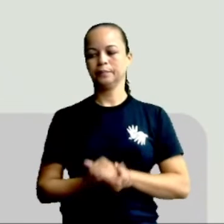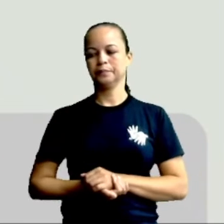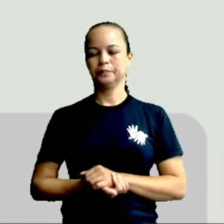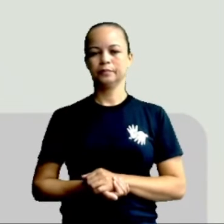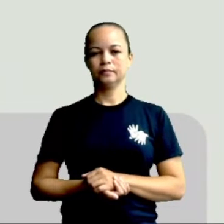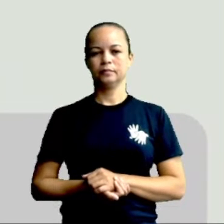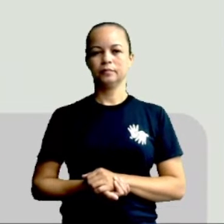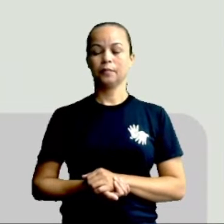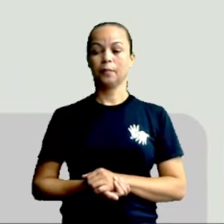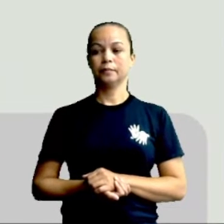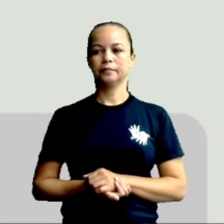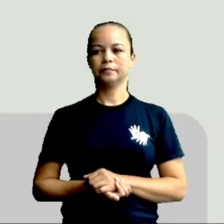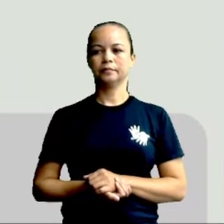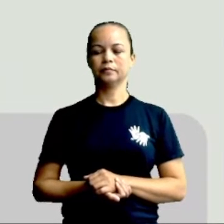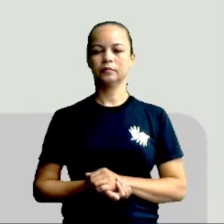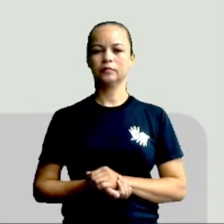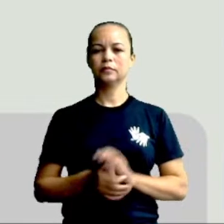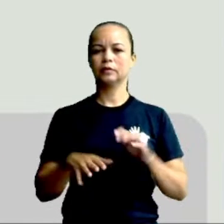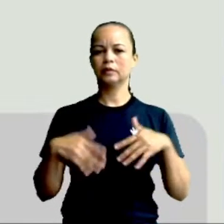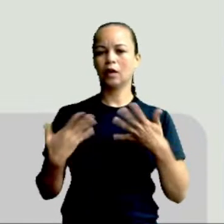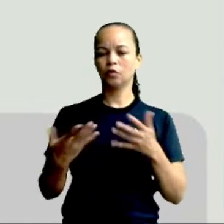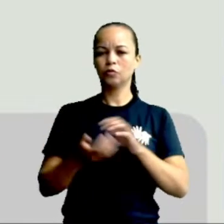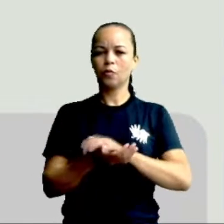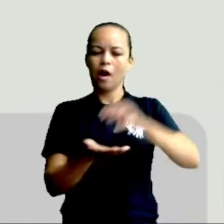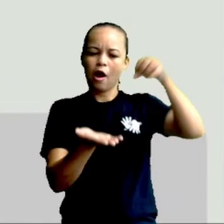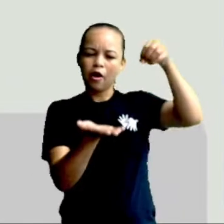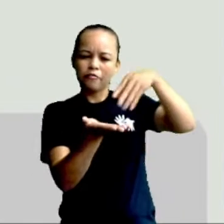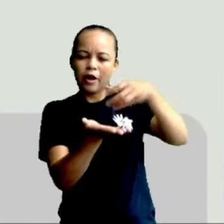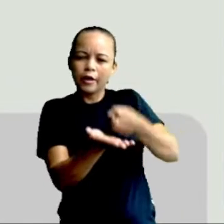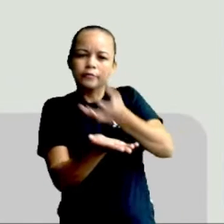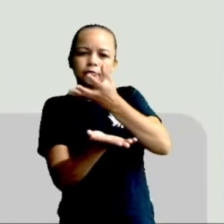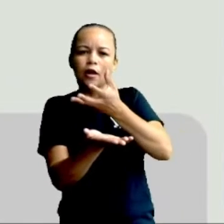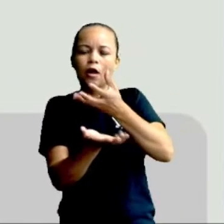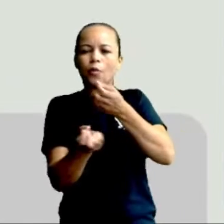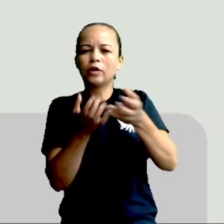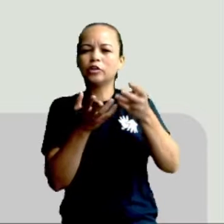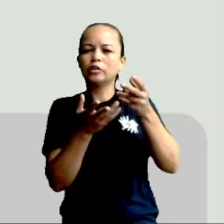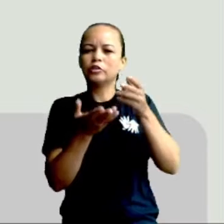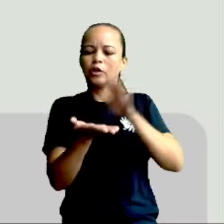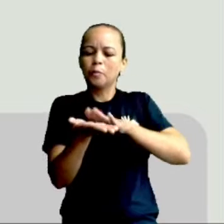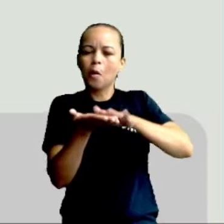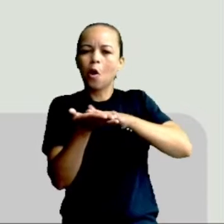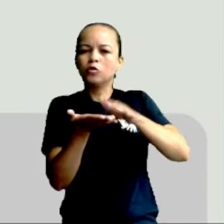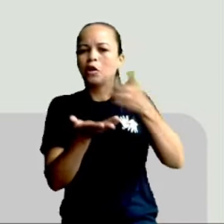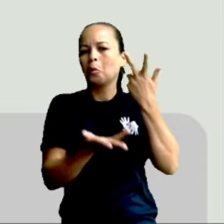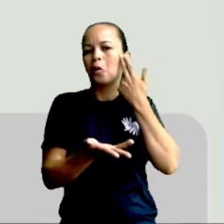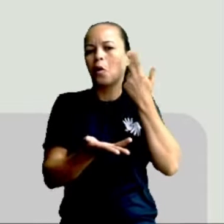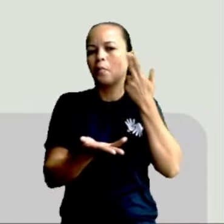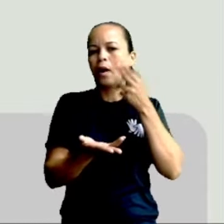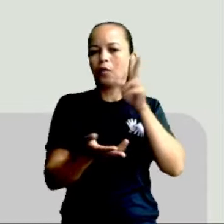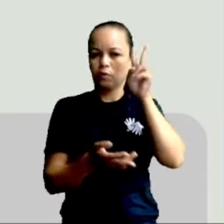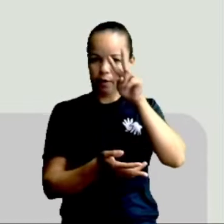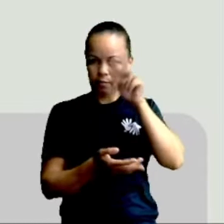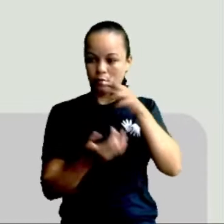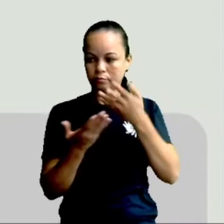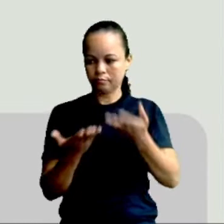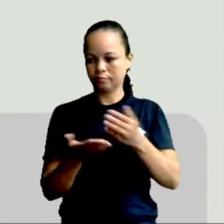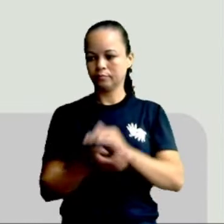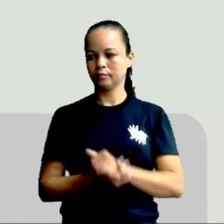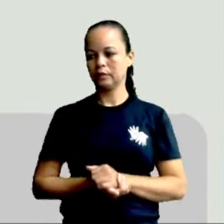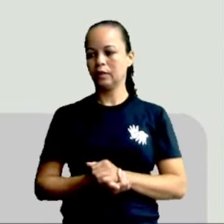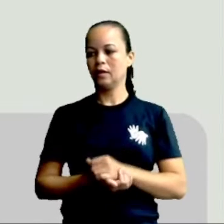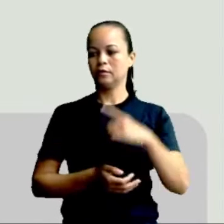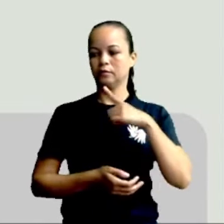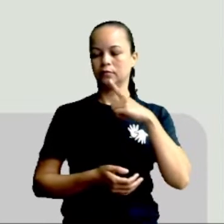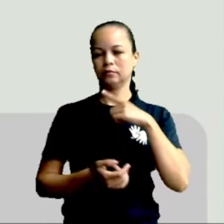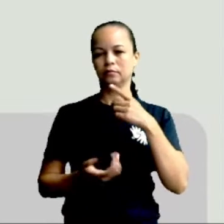ó, numa reflexão, essa linha pontilhada aí chama de normal, estão lembrados? Normal. Então eu tenho